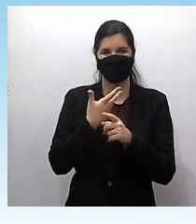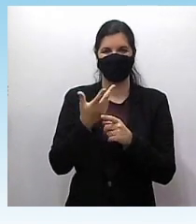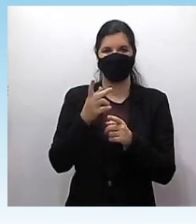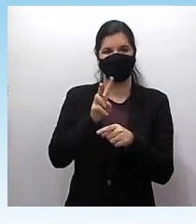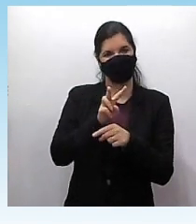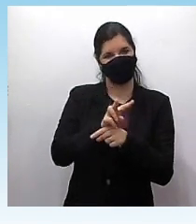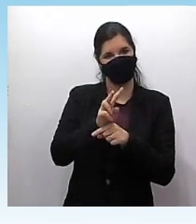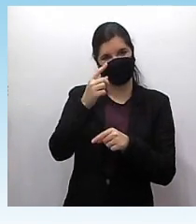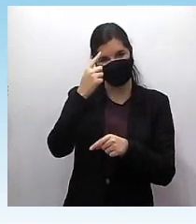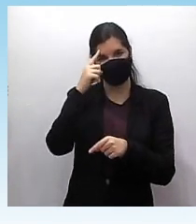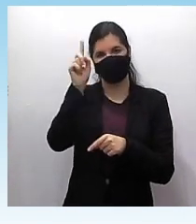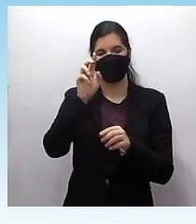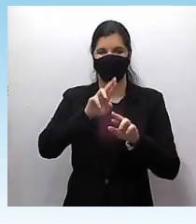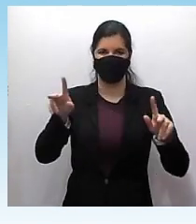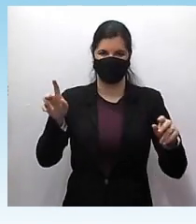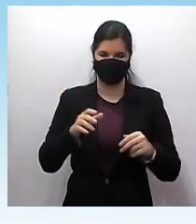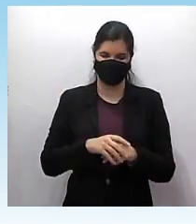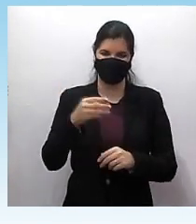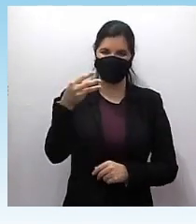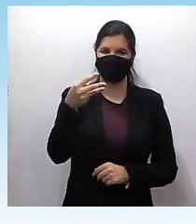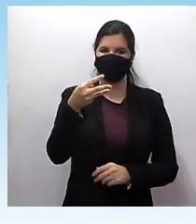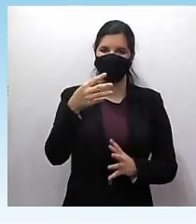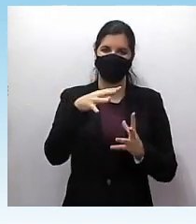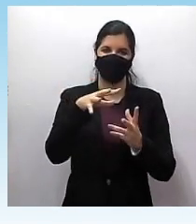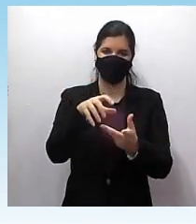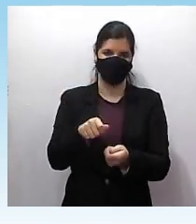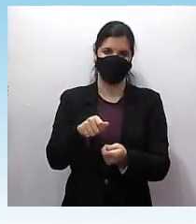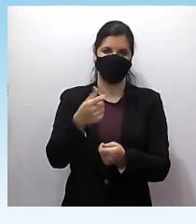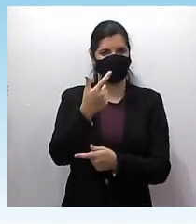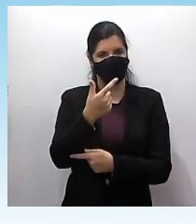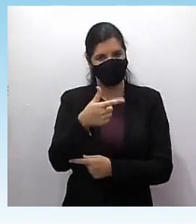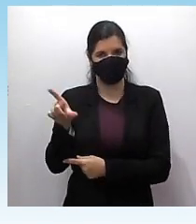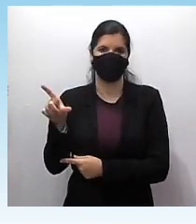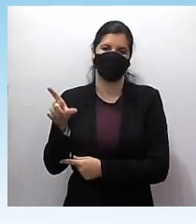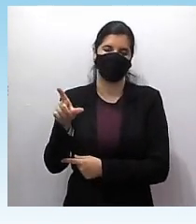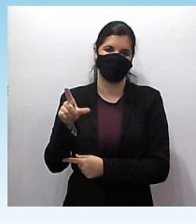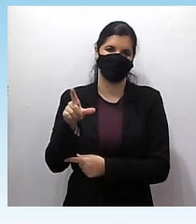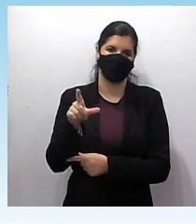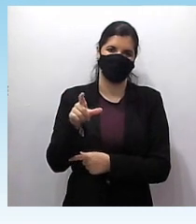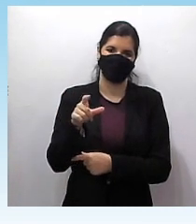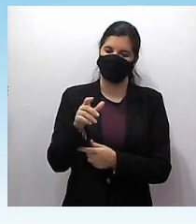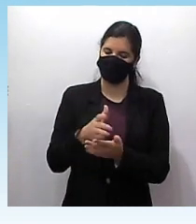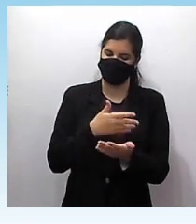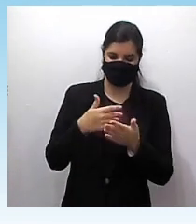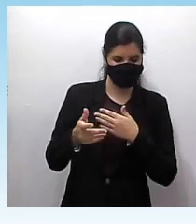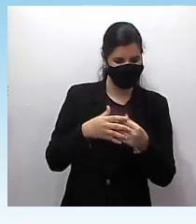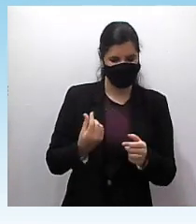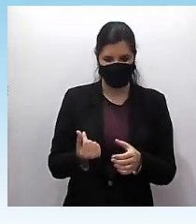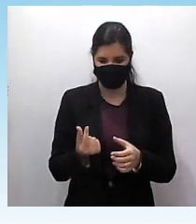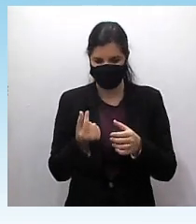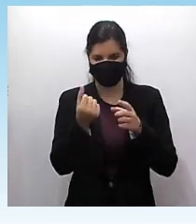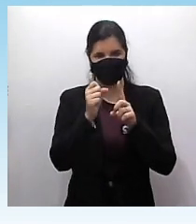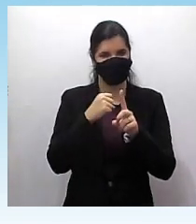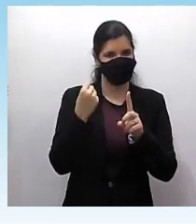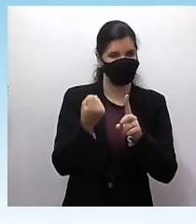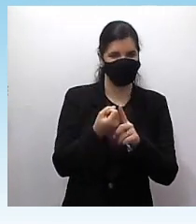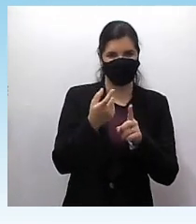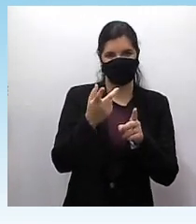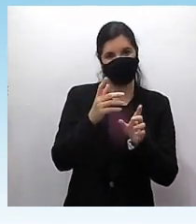ideologias diferentes. E o terceiro mundo era o resto. Não interessava se era capitalista, socialista, o